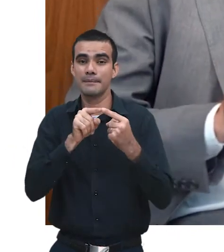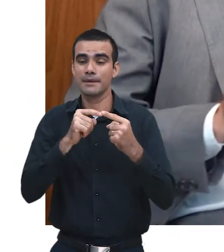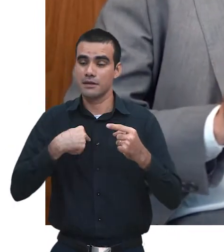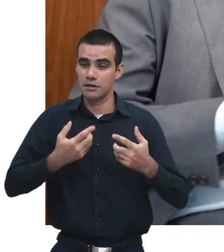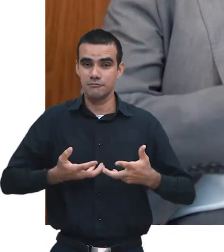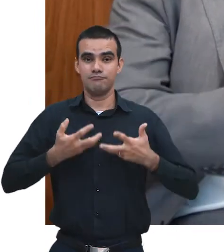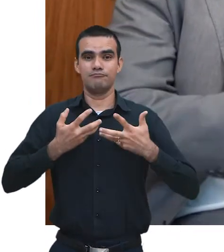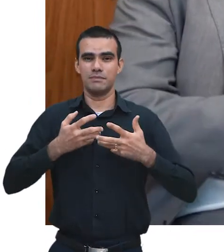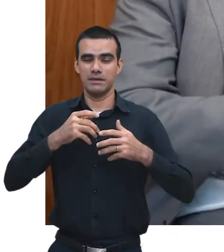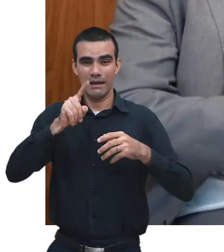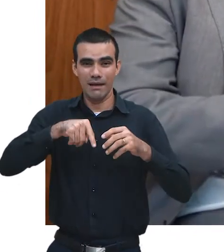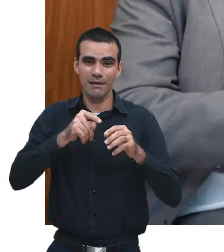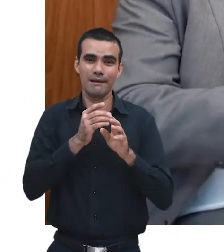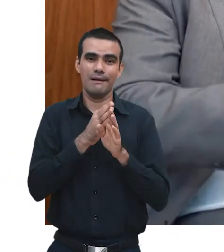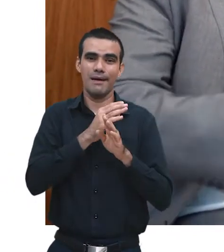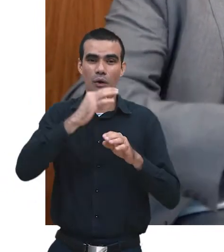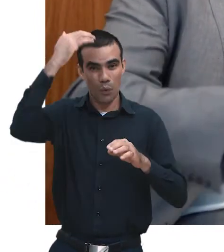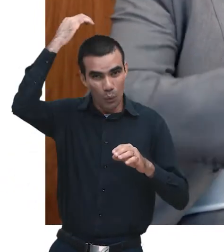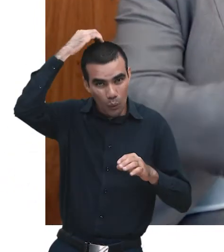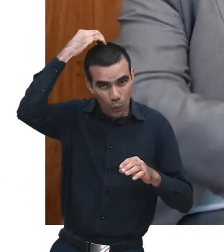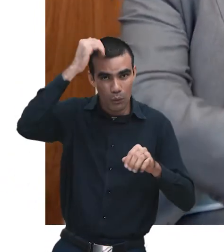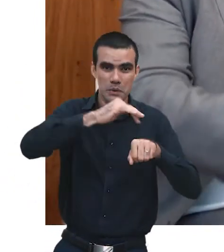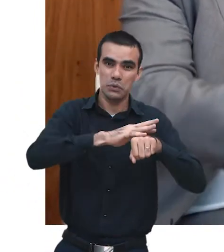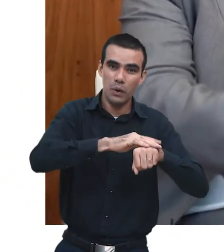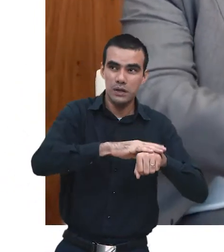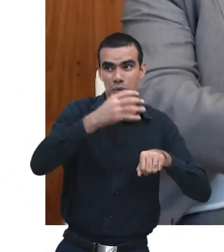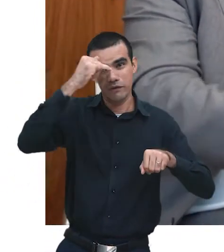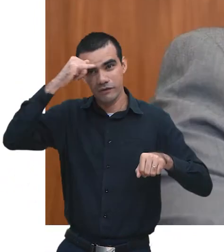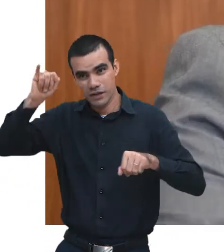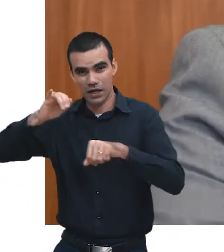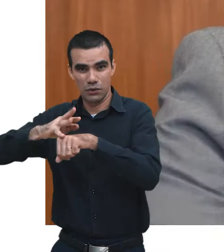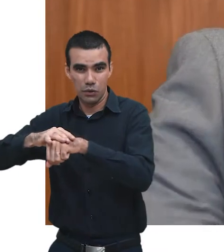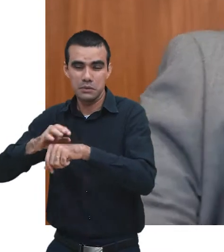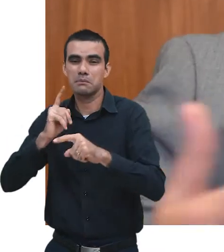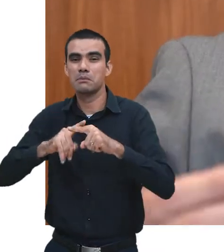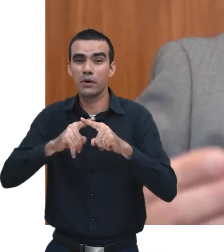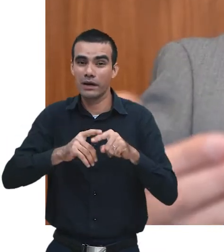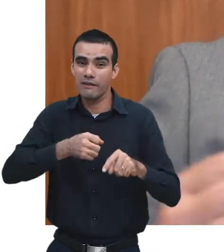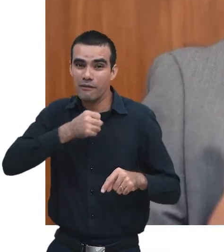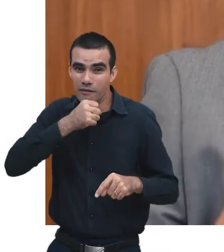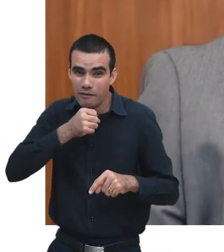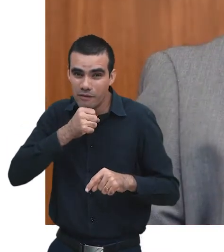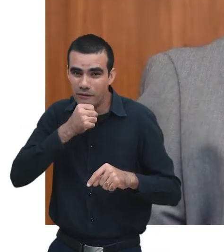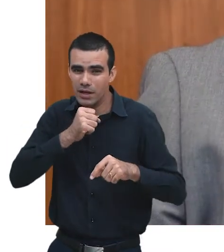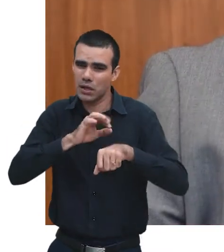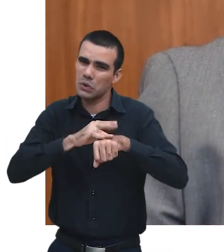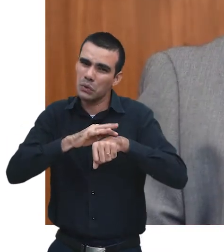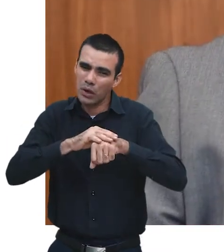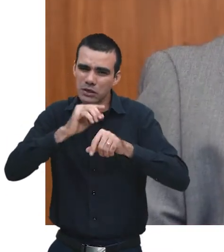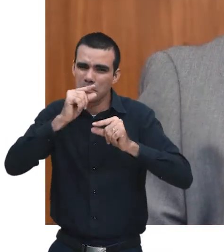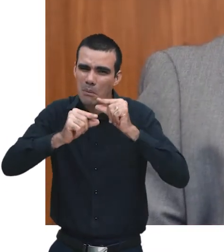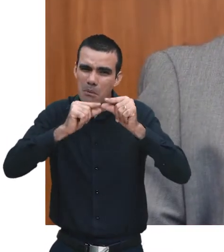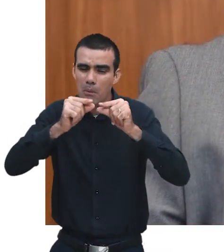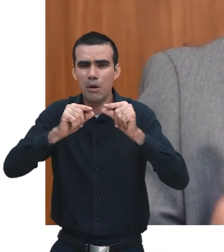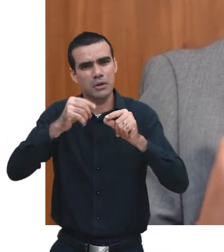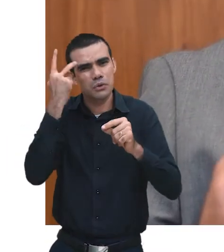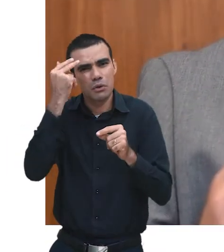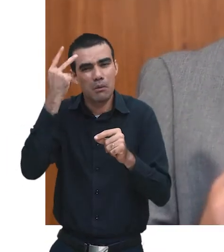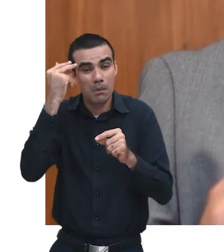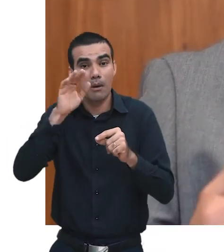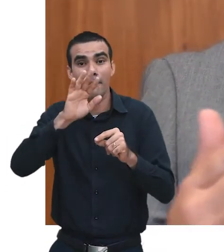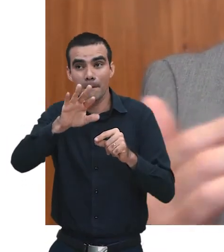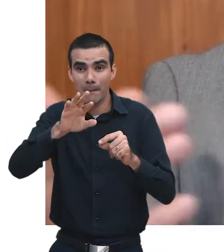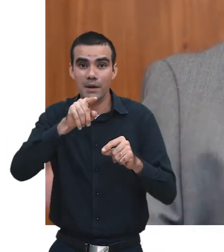o pontapé inicial de adoecimento ou de evitar que a gente adoeça. Porque envelhecer com pequenos adoecimentos faz parte,